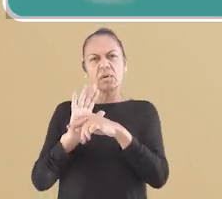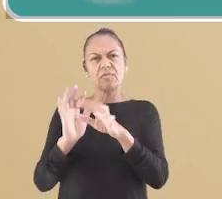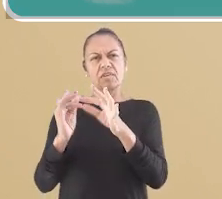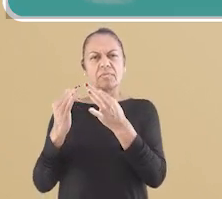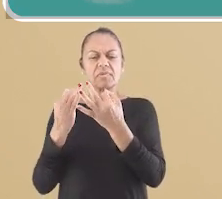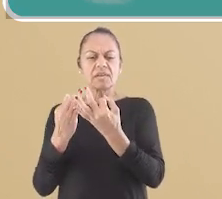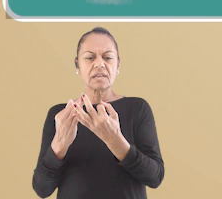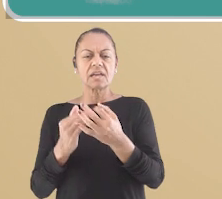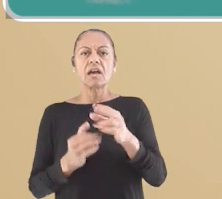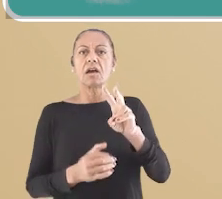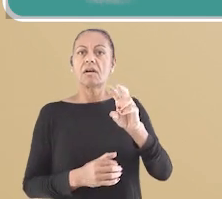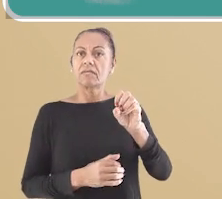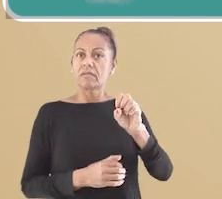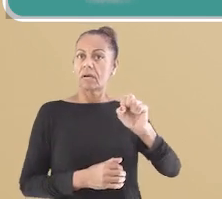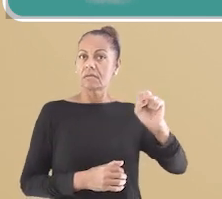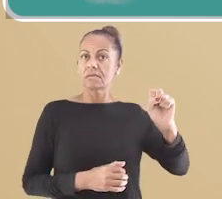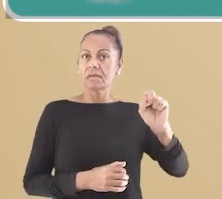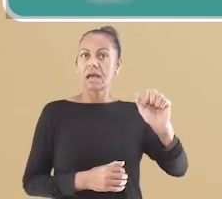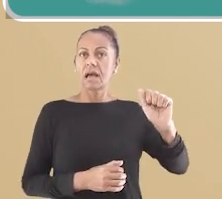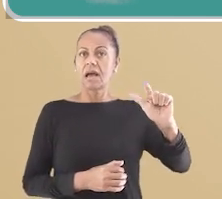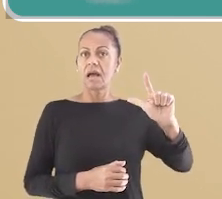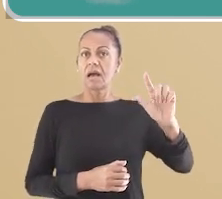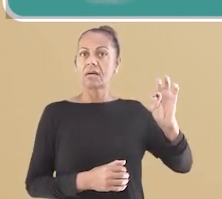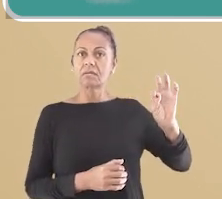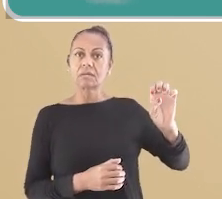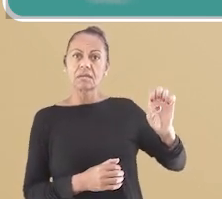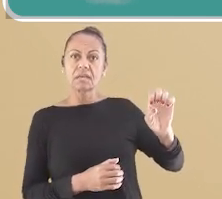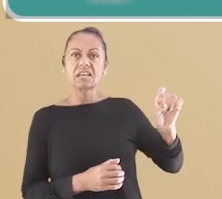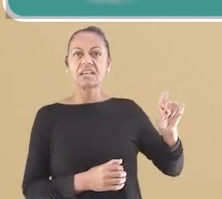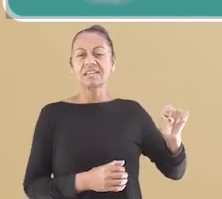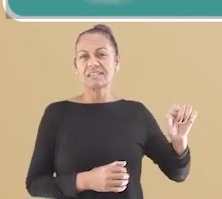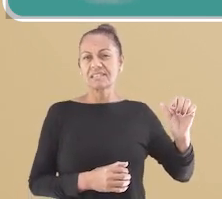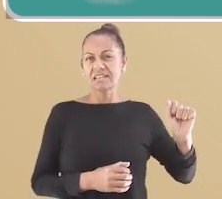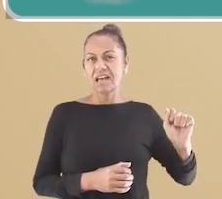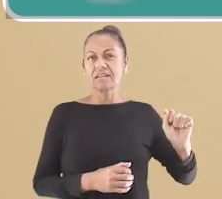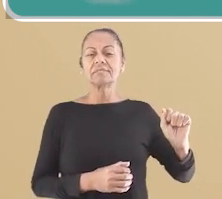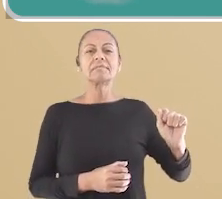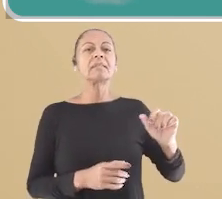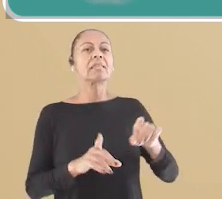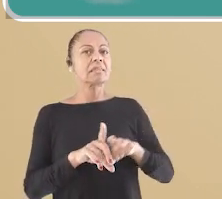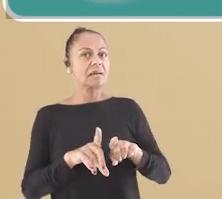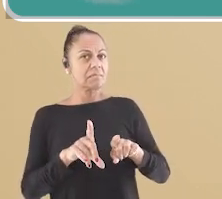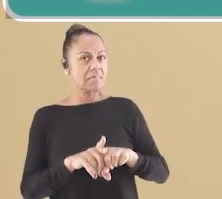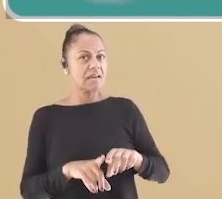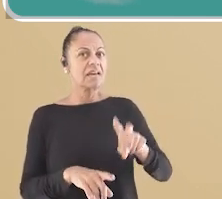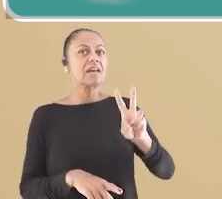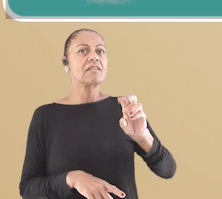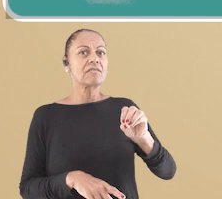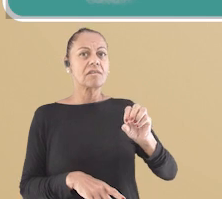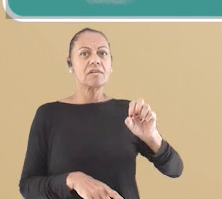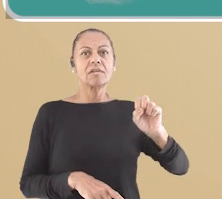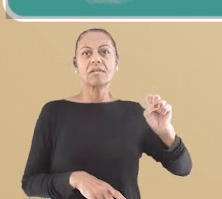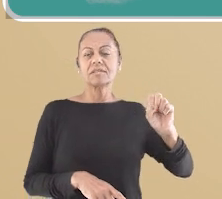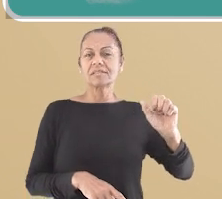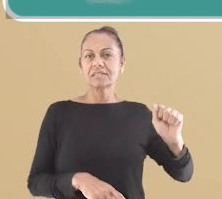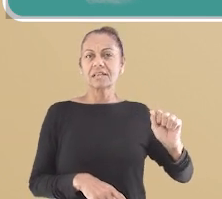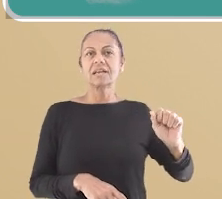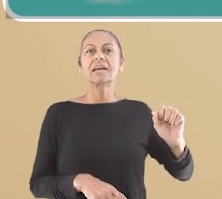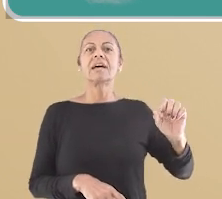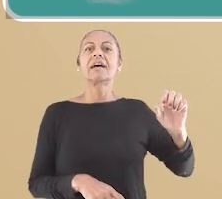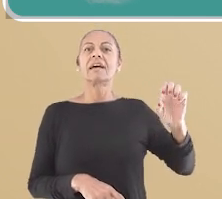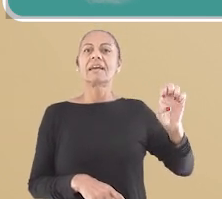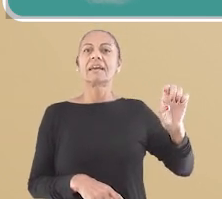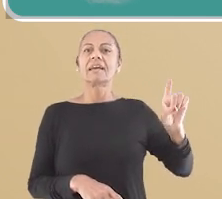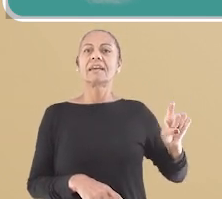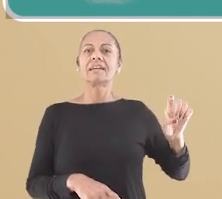íntimo, mais familiar. Temos o Vossa Alteza para príncipes, princesas, duques. Temos também o Vossa Excelência, que é